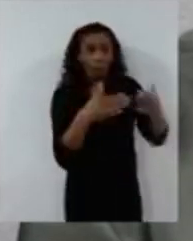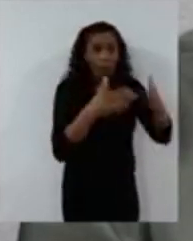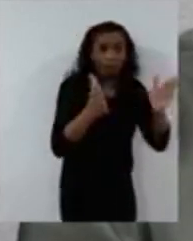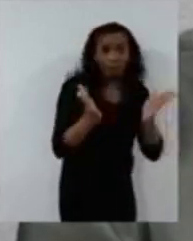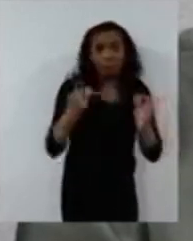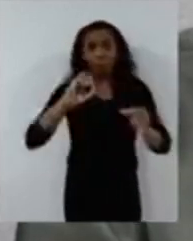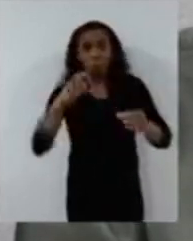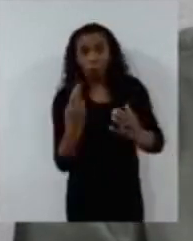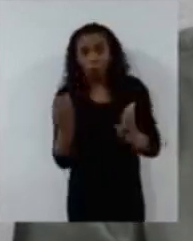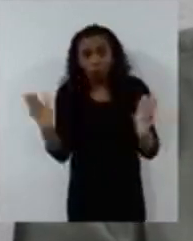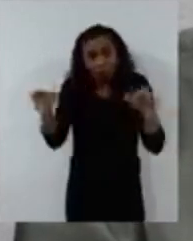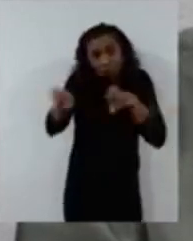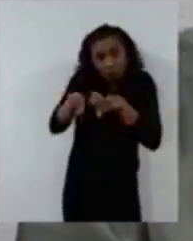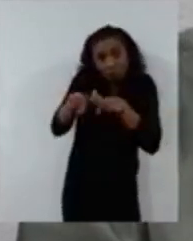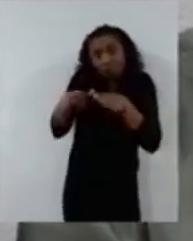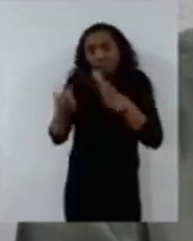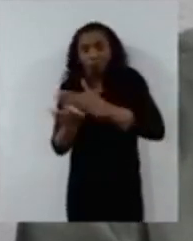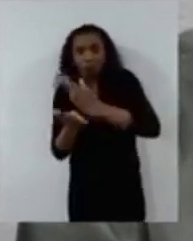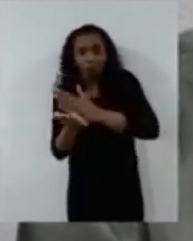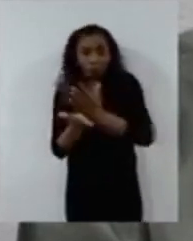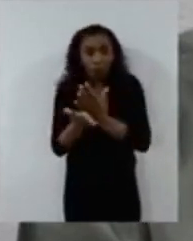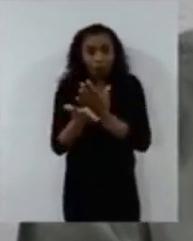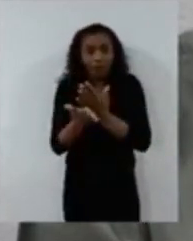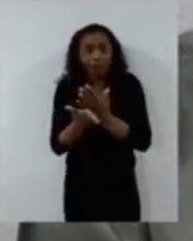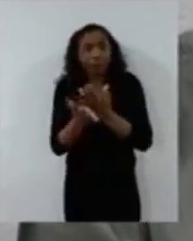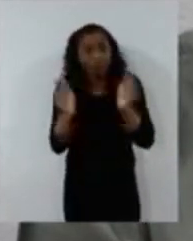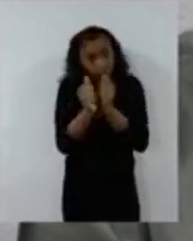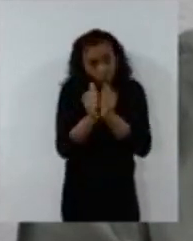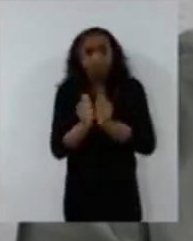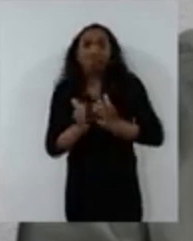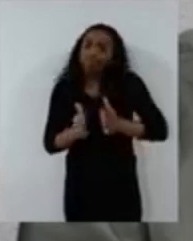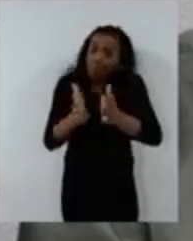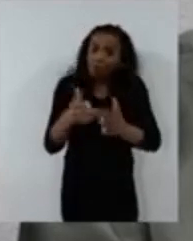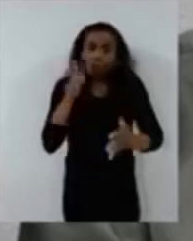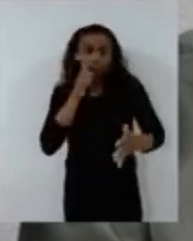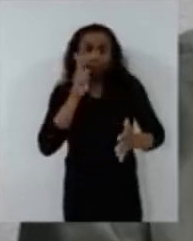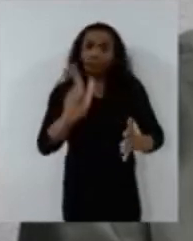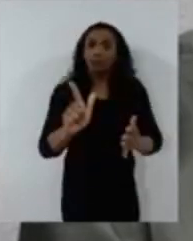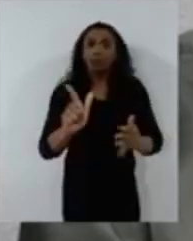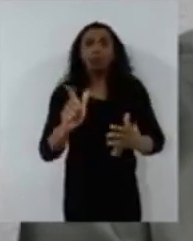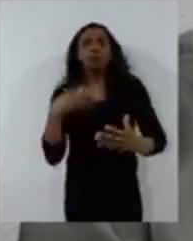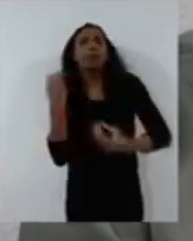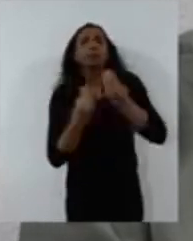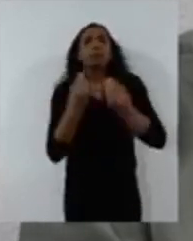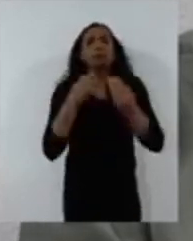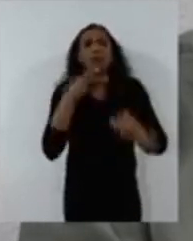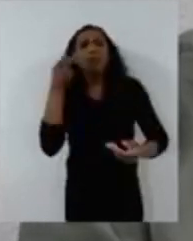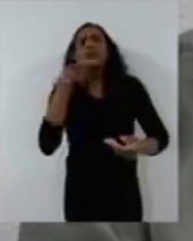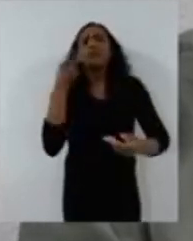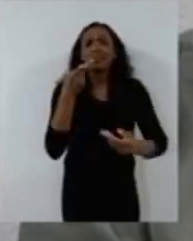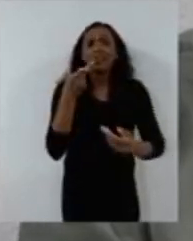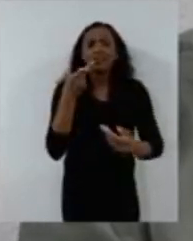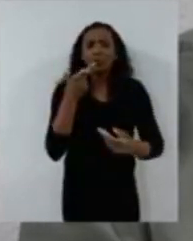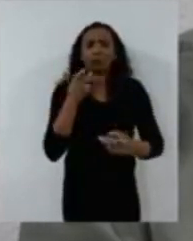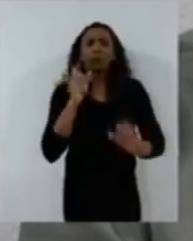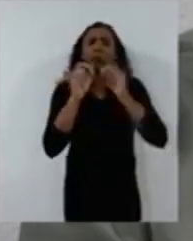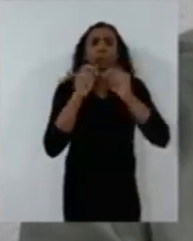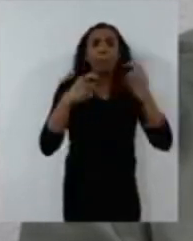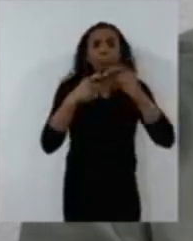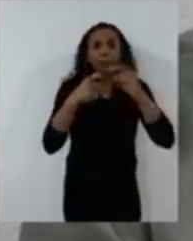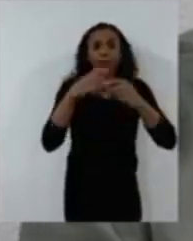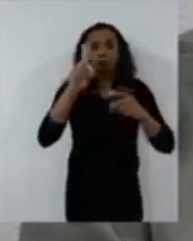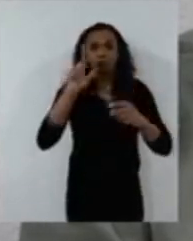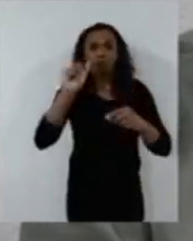caminhar. Para isso, é importante que a população de Muriaé, como será dito tanto pelo doutor Daniel Lissi quanto